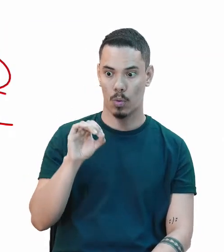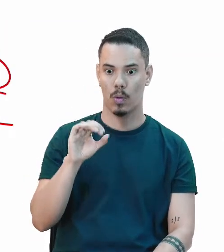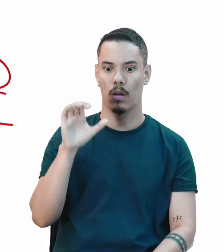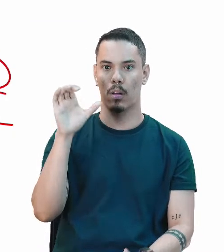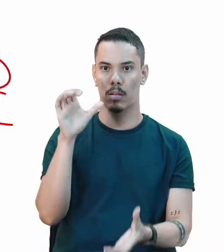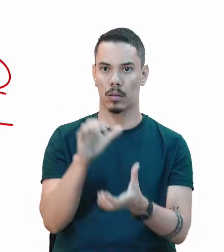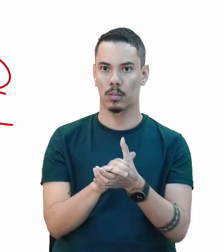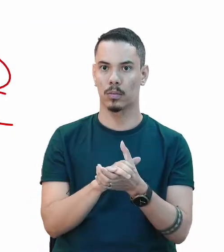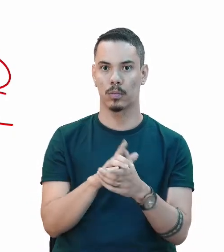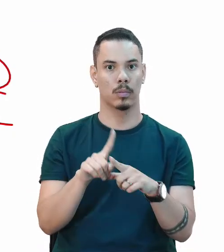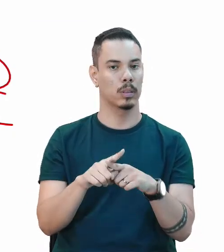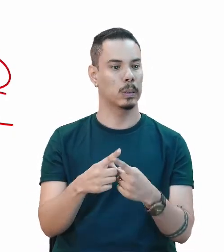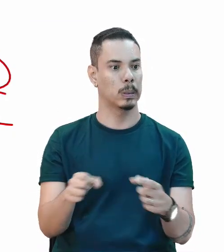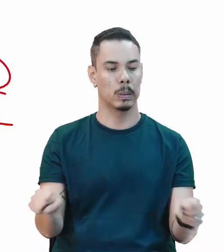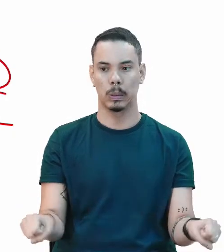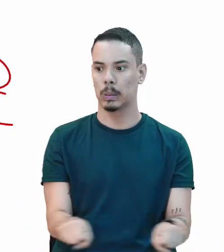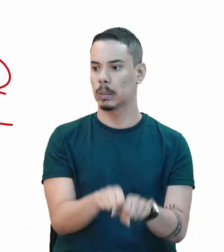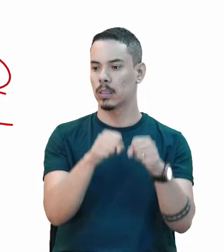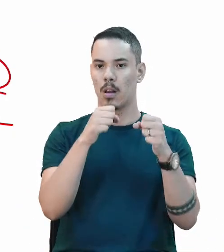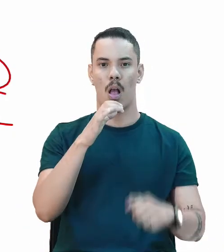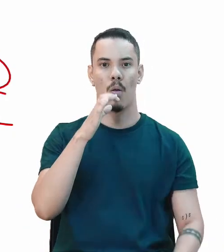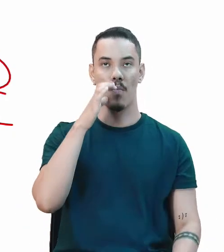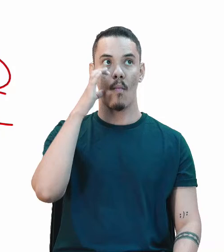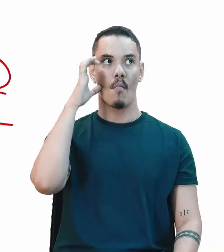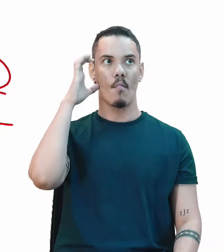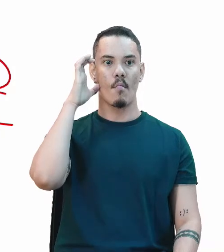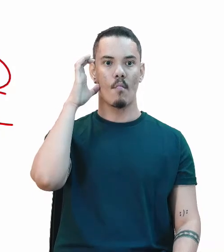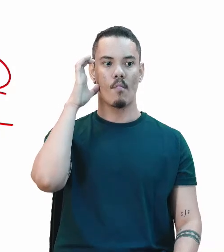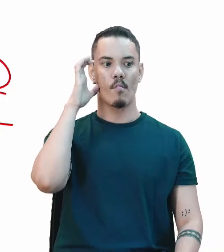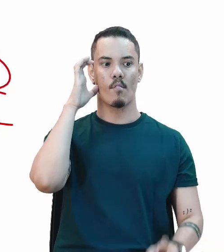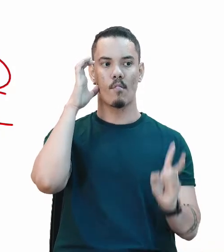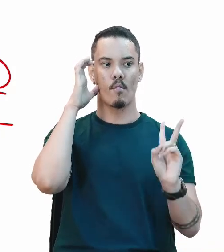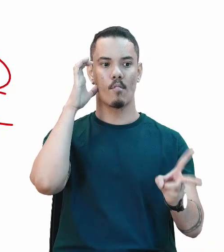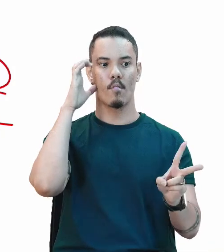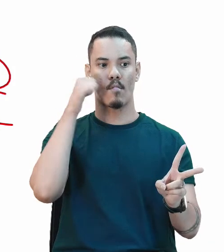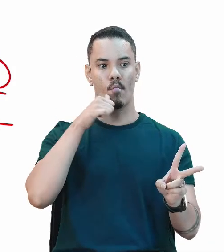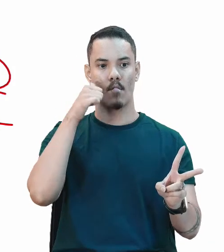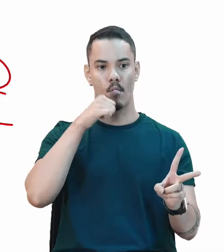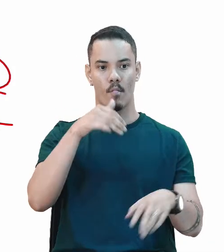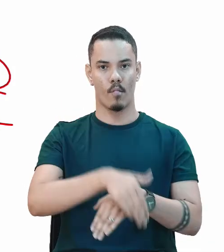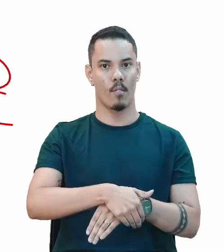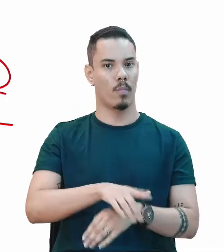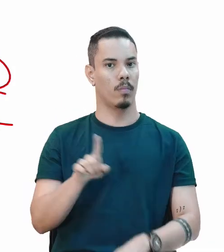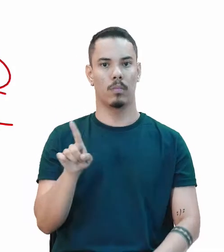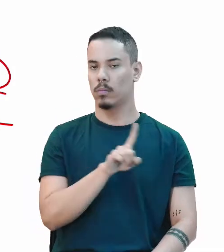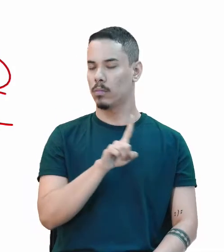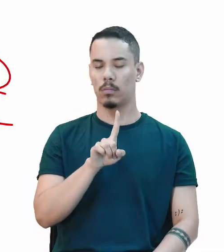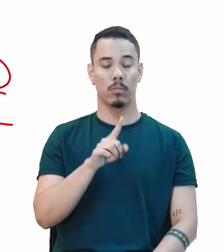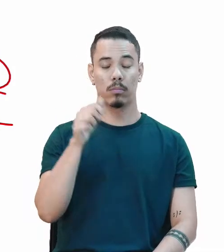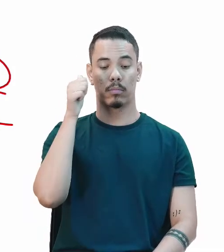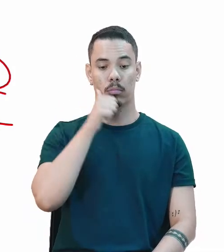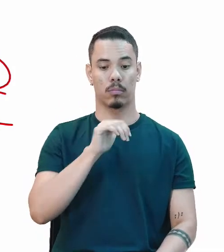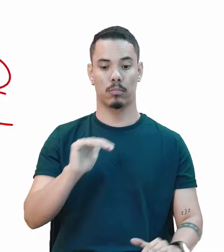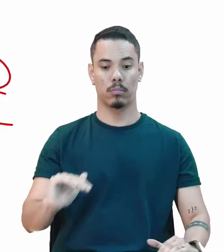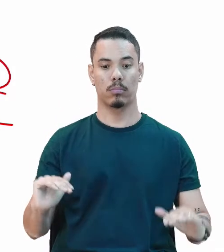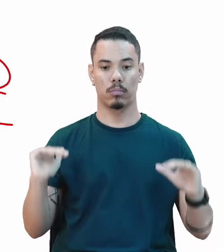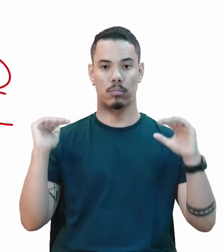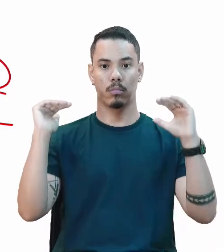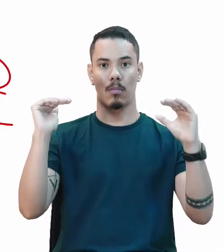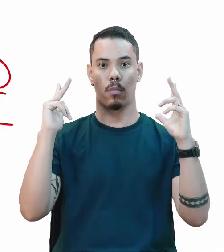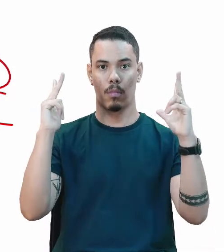mas quebrou o tabu que representava o papel da mulher